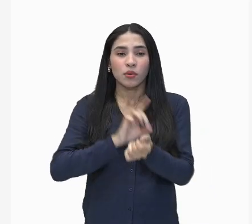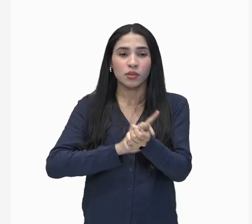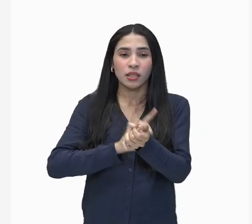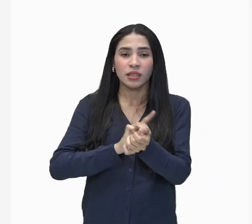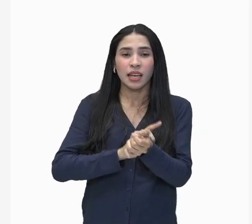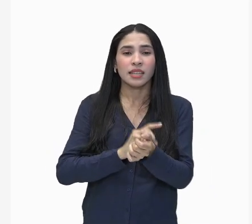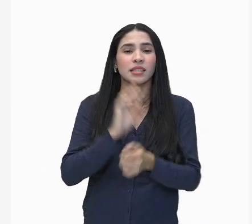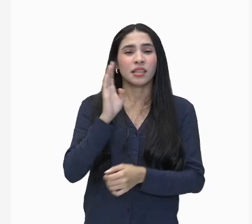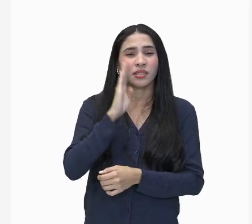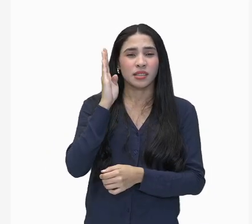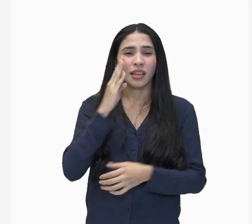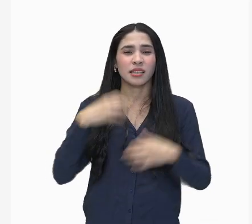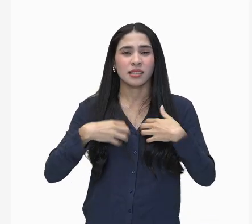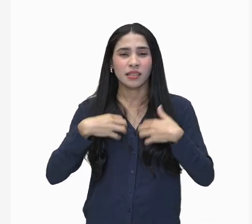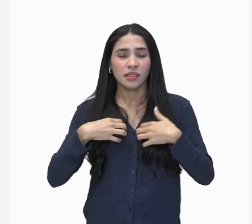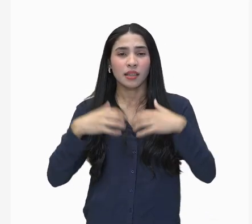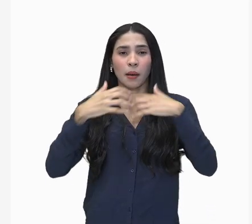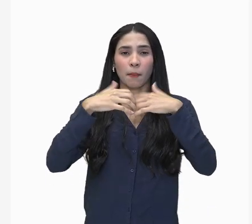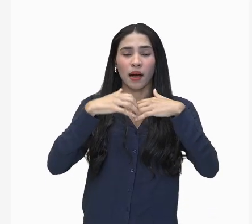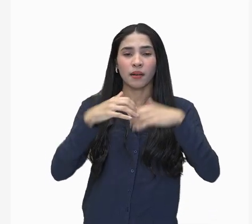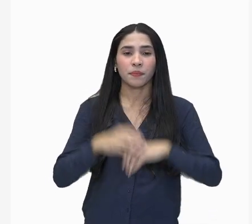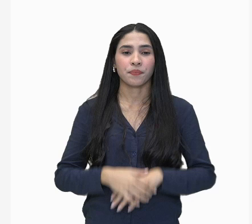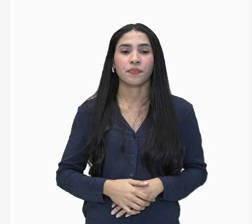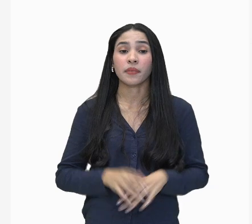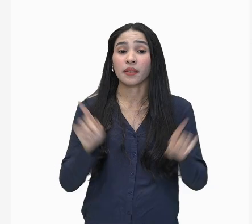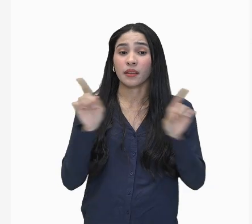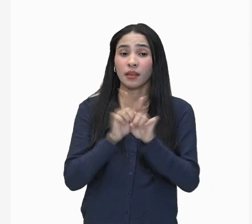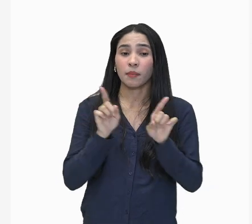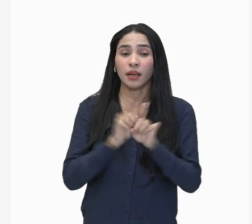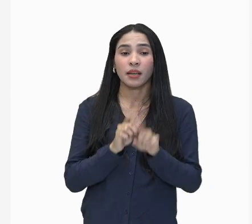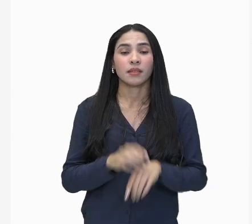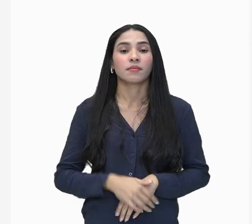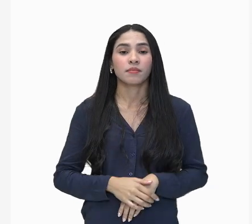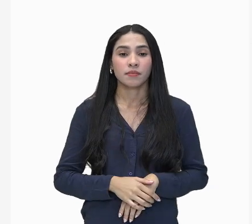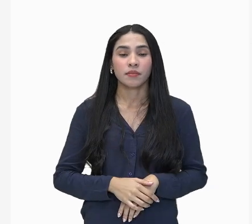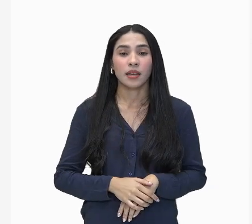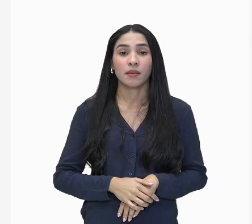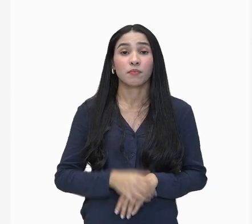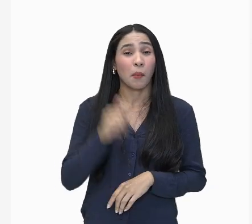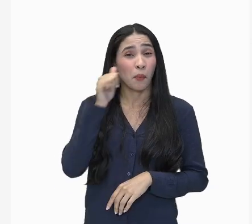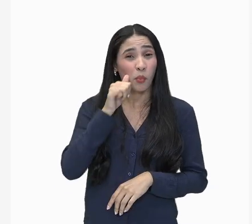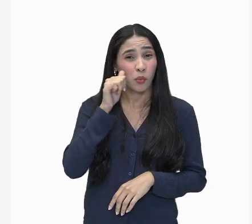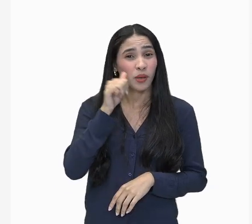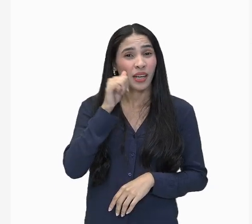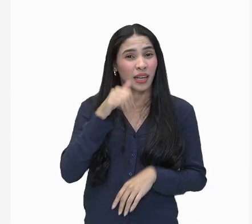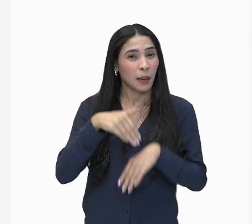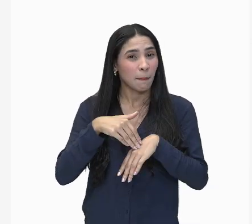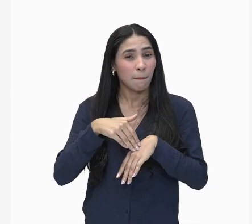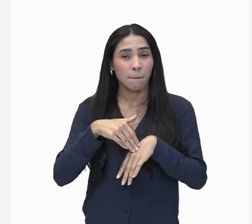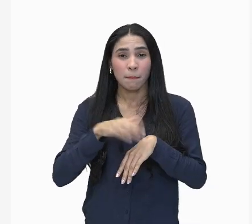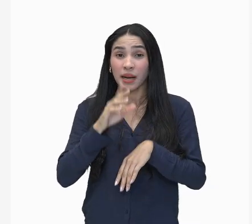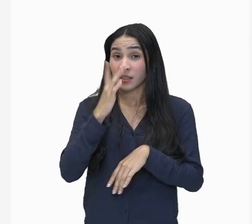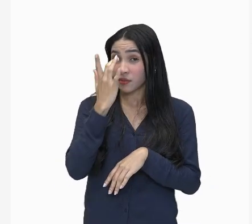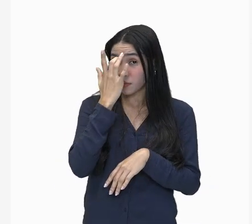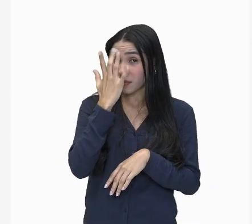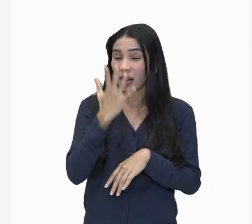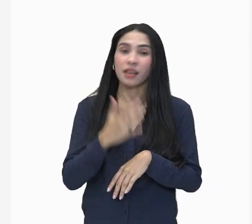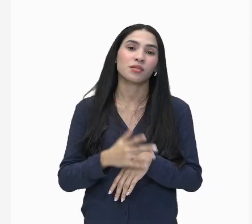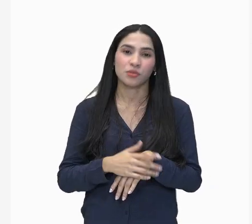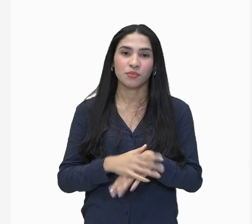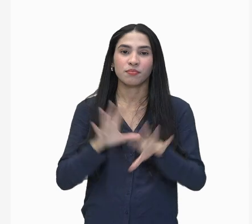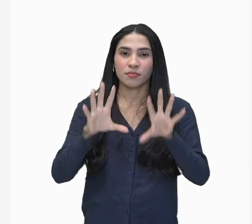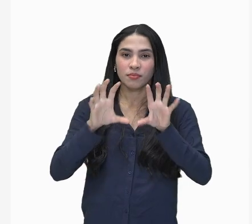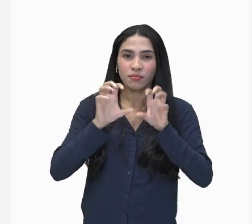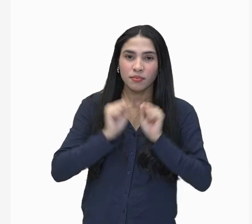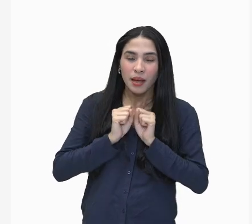diabetes, estresse, doença cerebrovascular, e também aí um agravante para as mulheres, né? Nós, no caso, as mulheres, somos